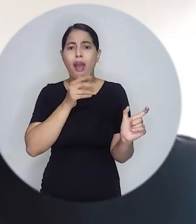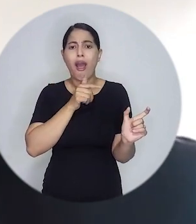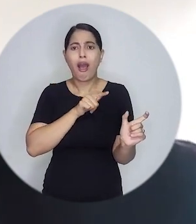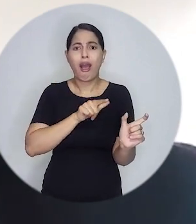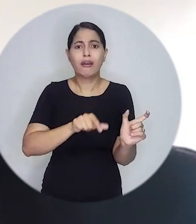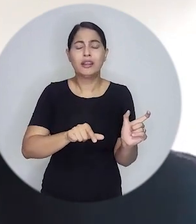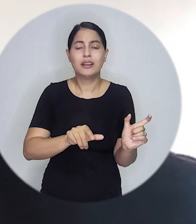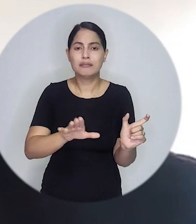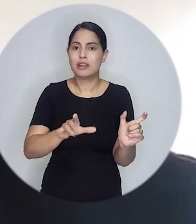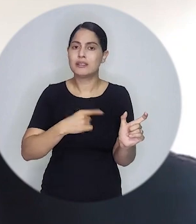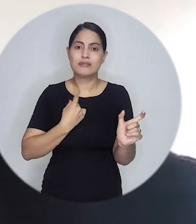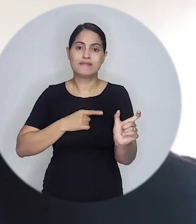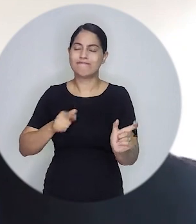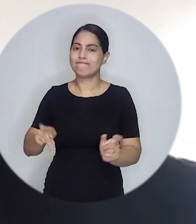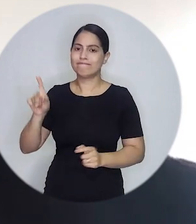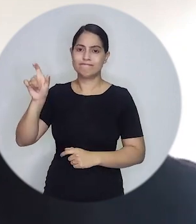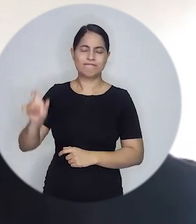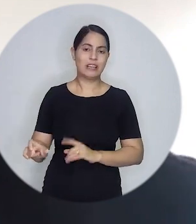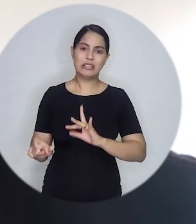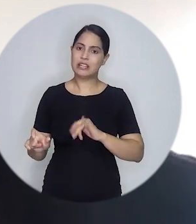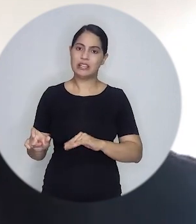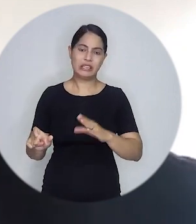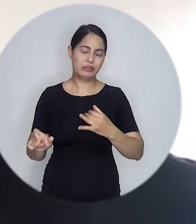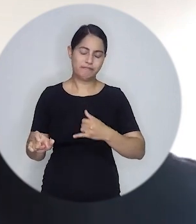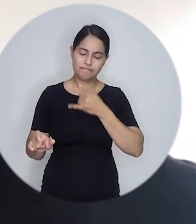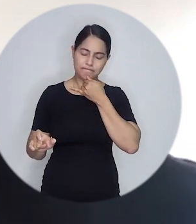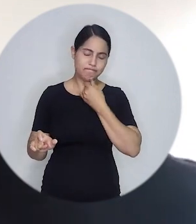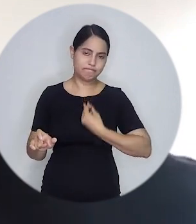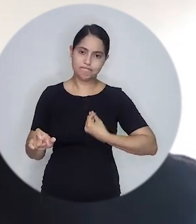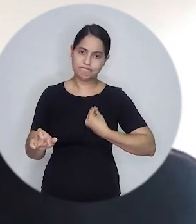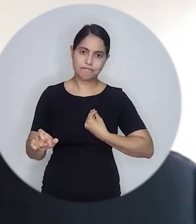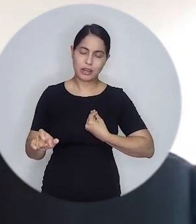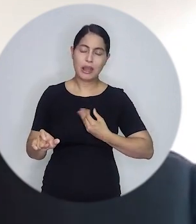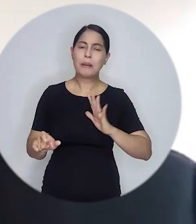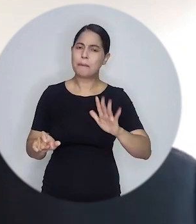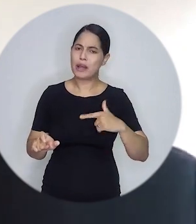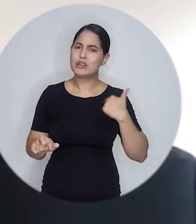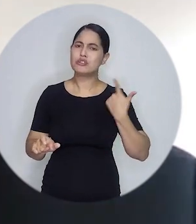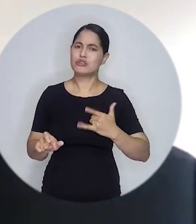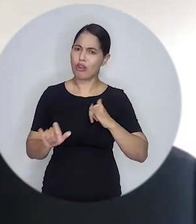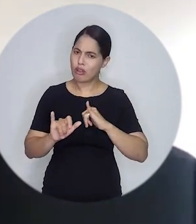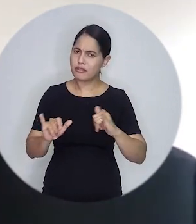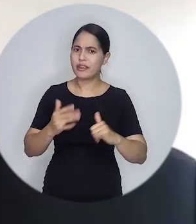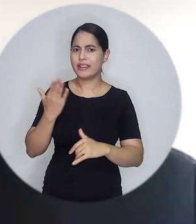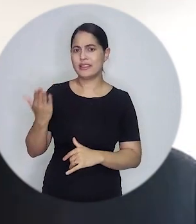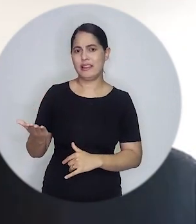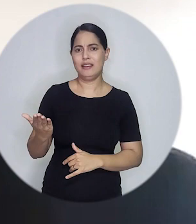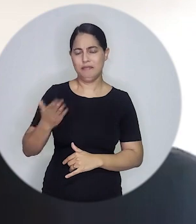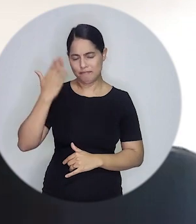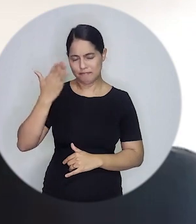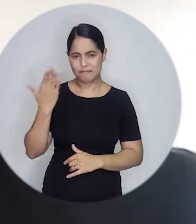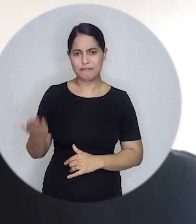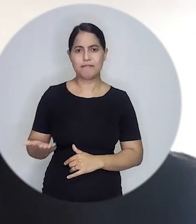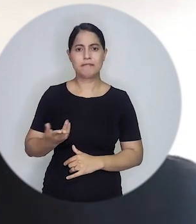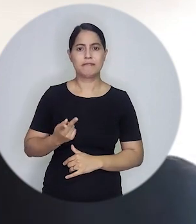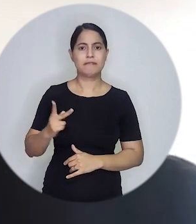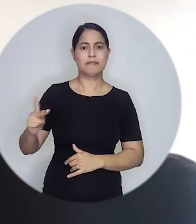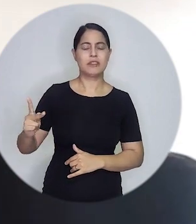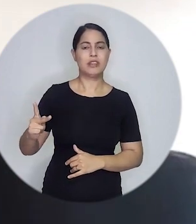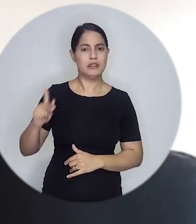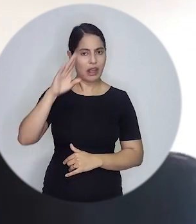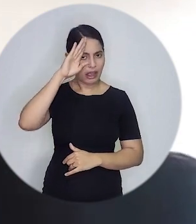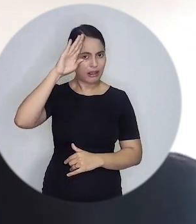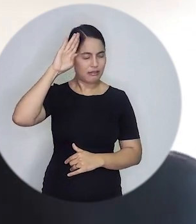né? Então, assim, a gente infelizmente não temos o Danilo aqui mais, mas estamos aqui fazendo uma deferência a ele,